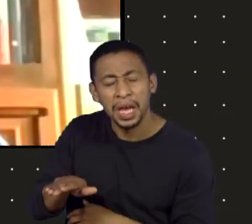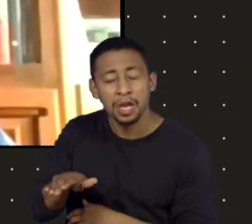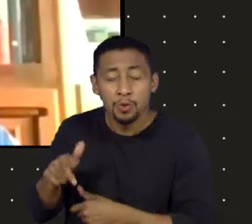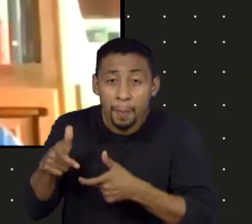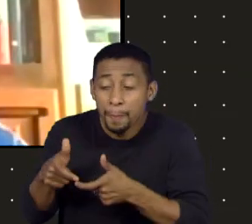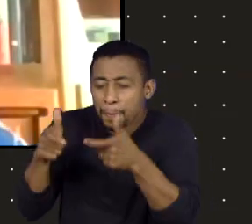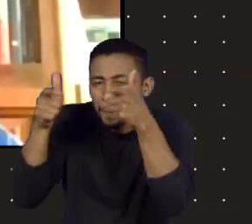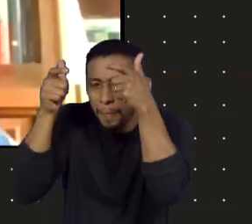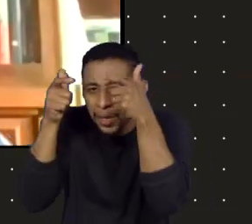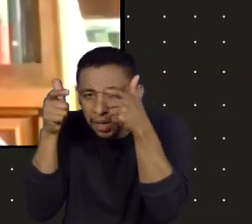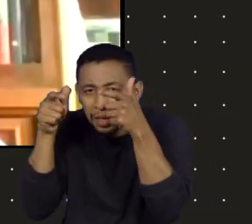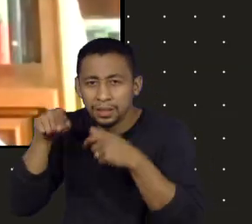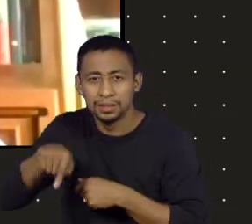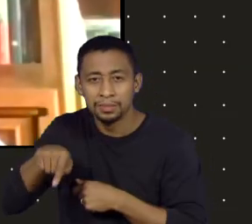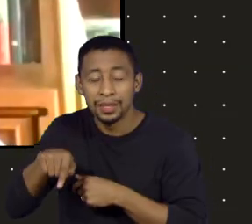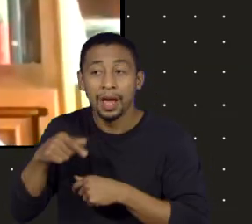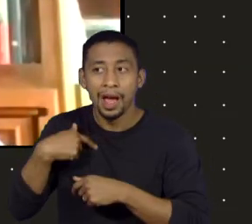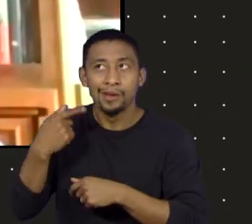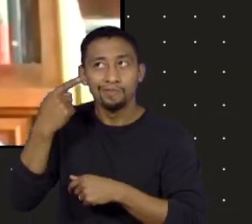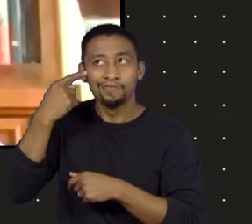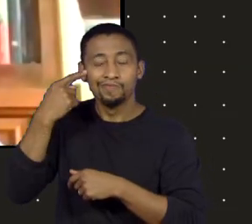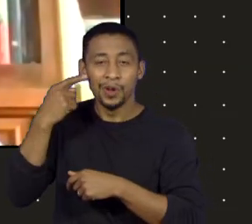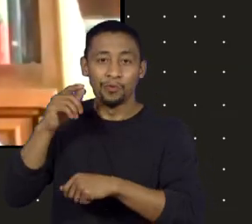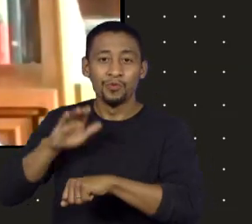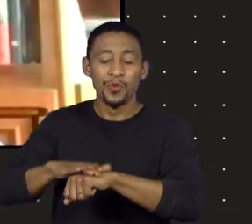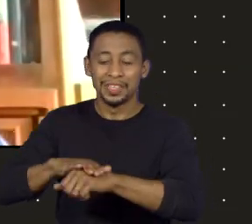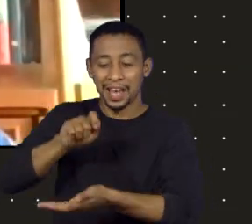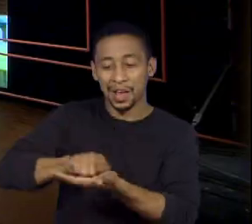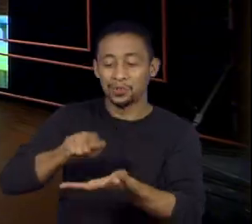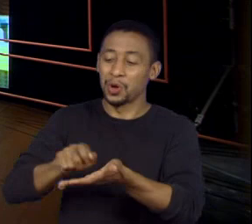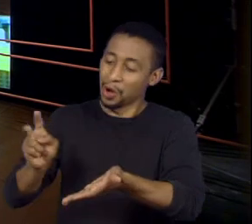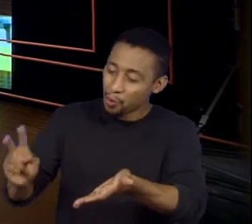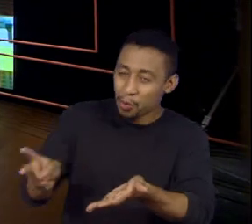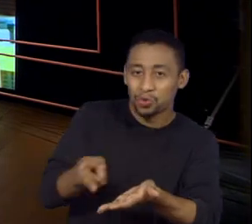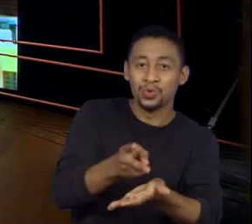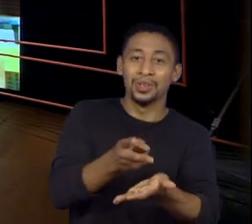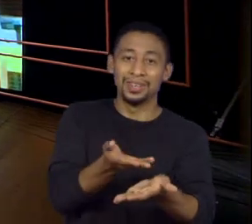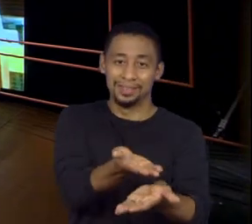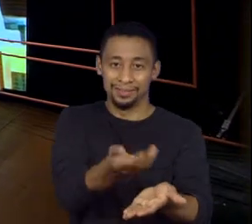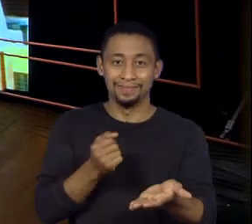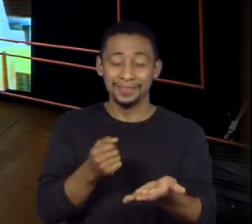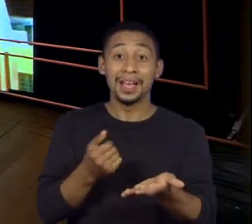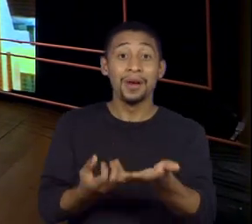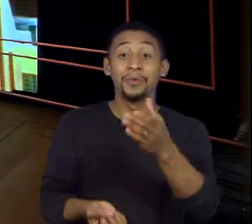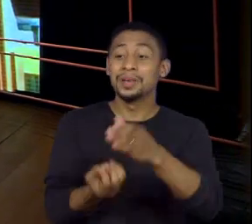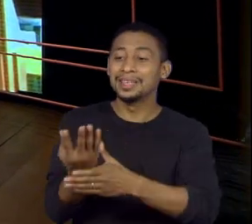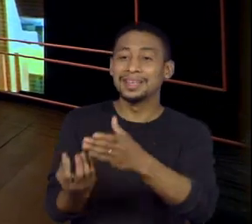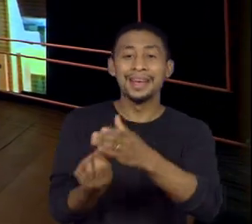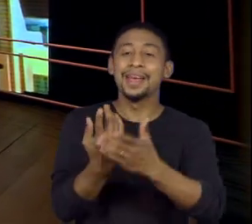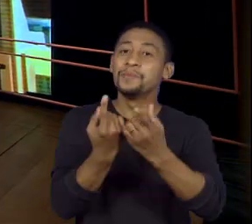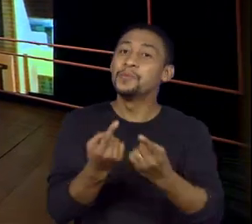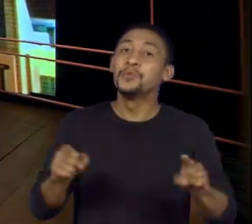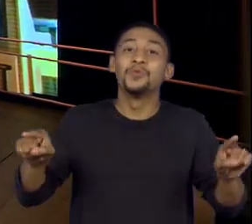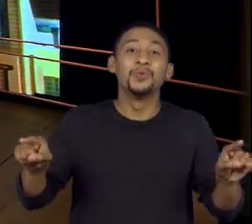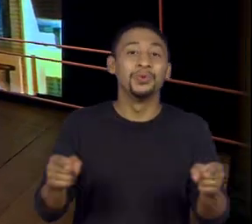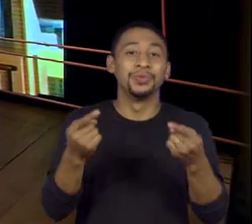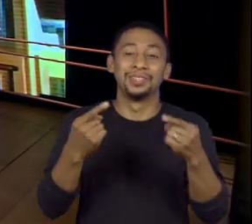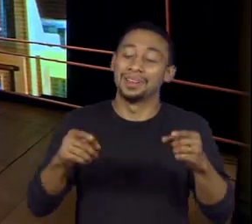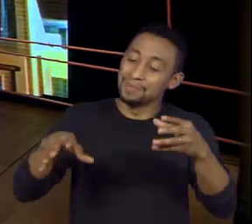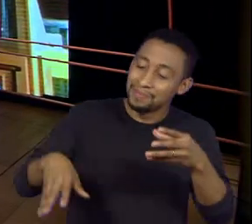letras traduzindo os 10 princípios da carta em formato de letra, de música, que eram meio